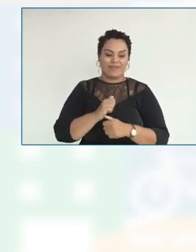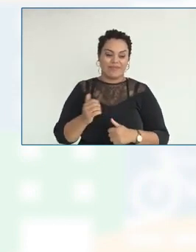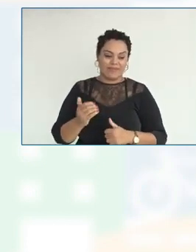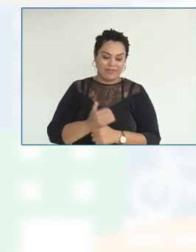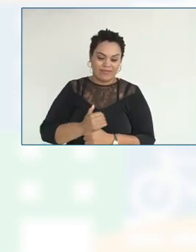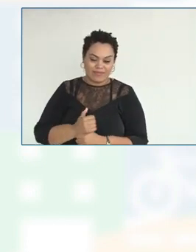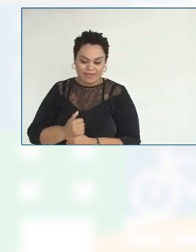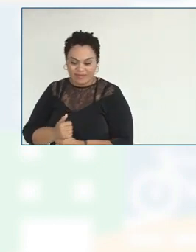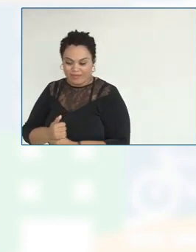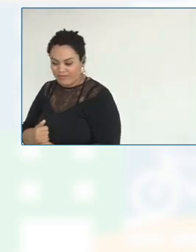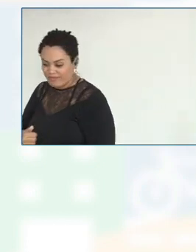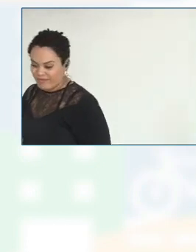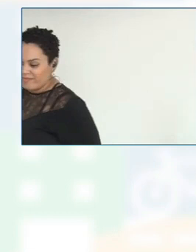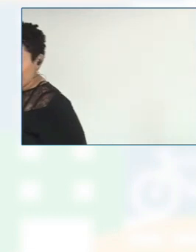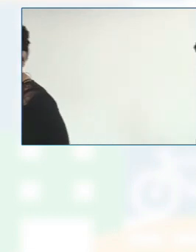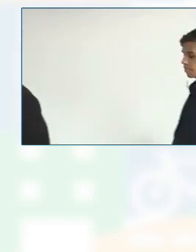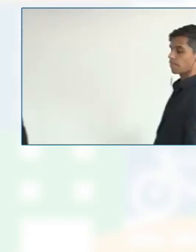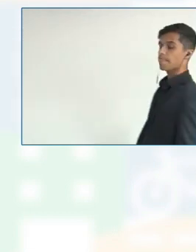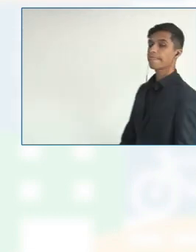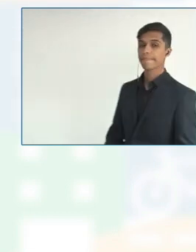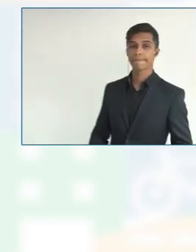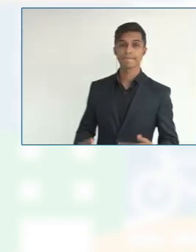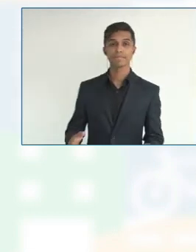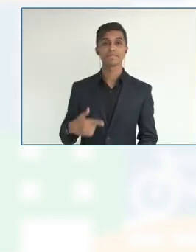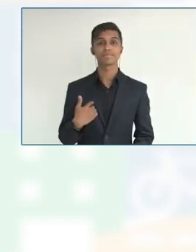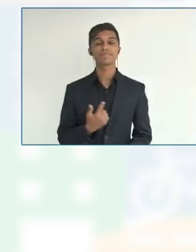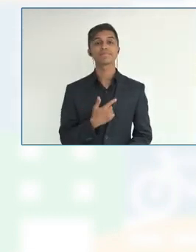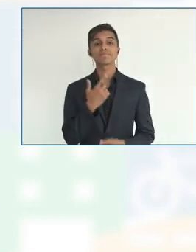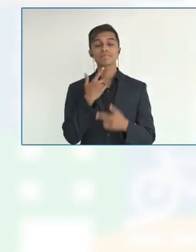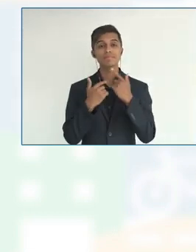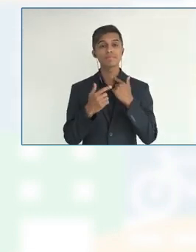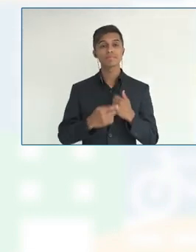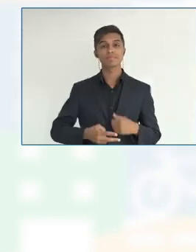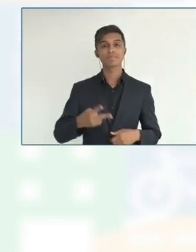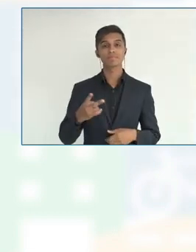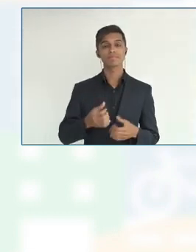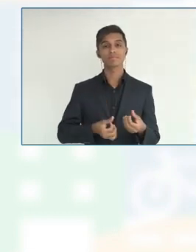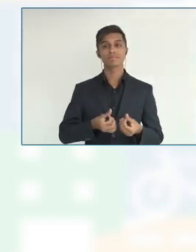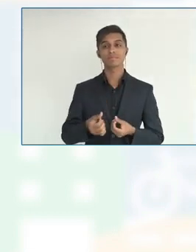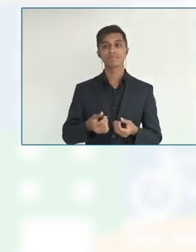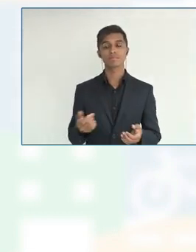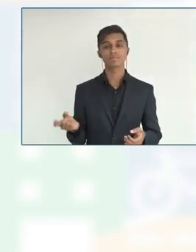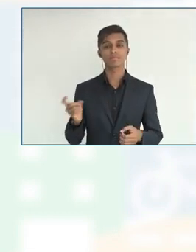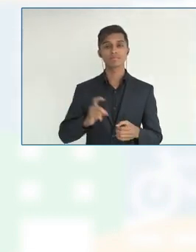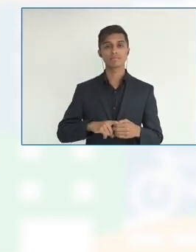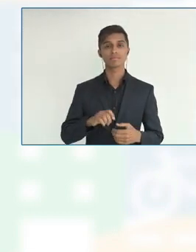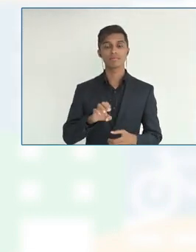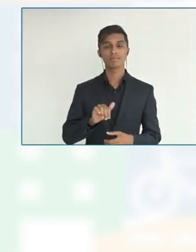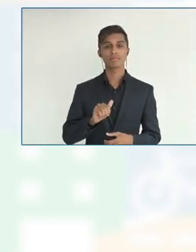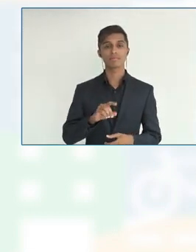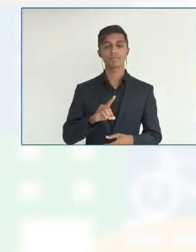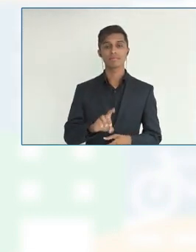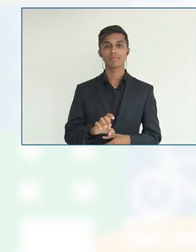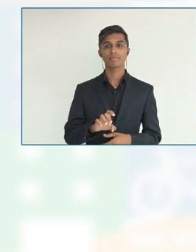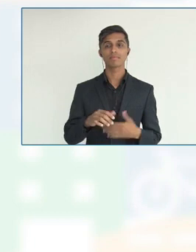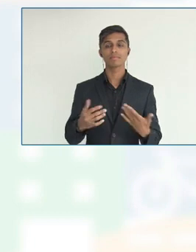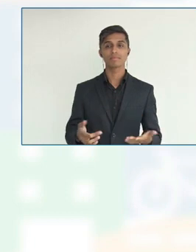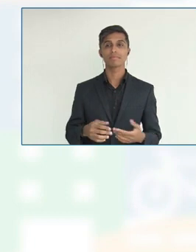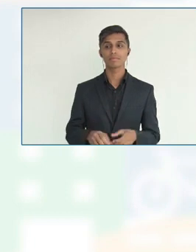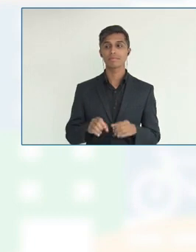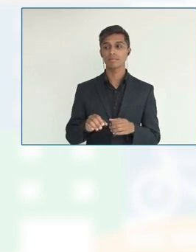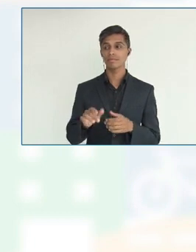de reorganização da equipe, mas a gente pretende para o segundo semestre voltar com esse EAD para assistência ao paciente